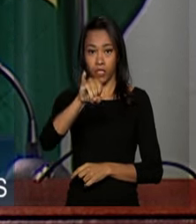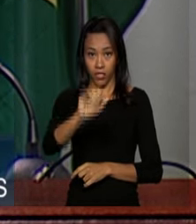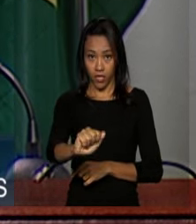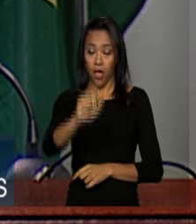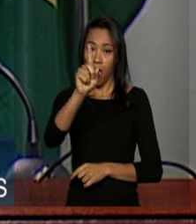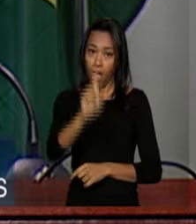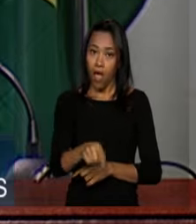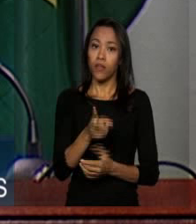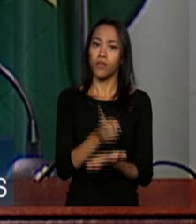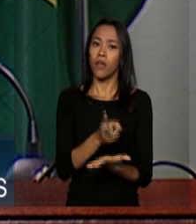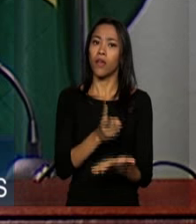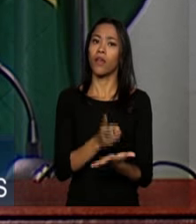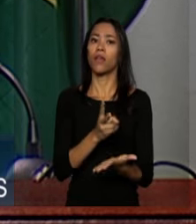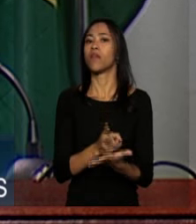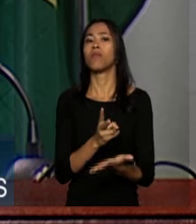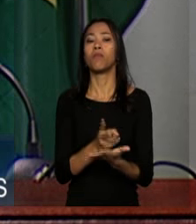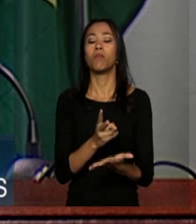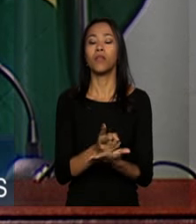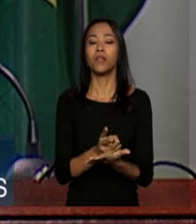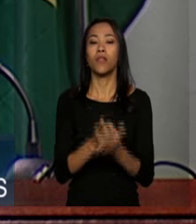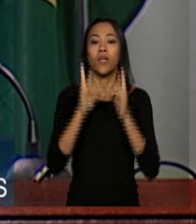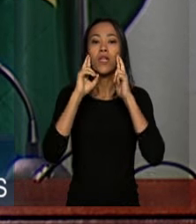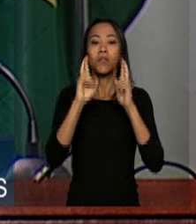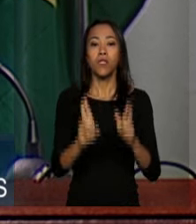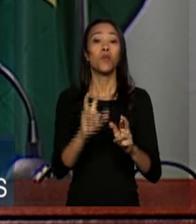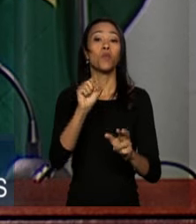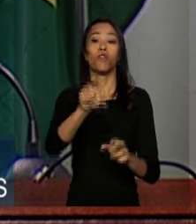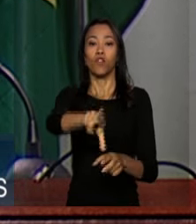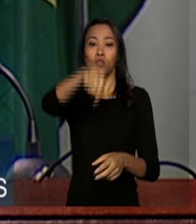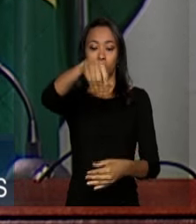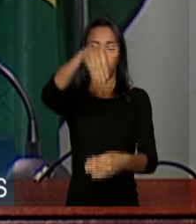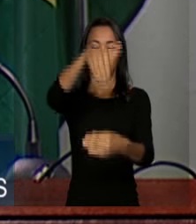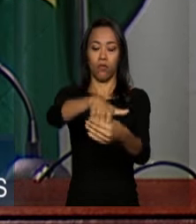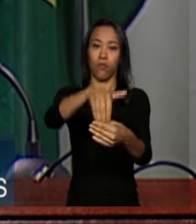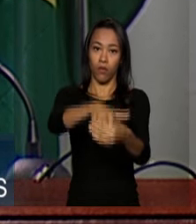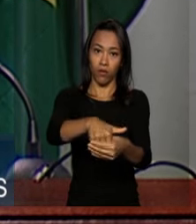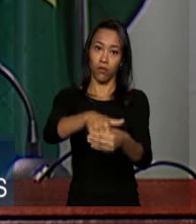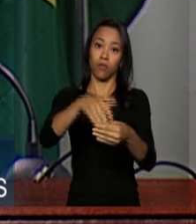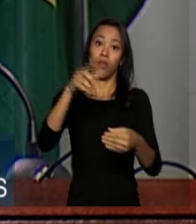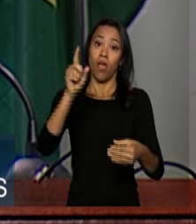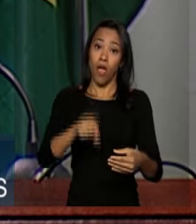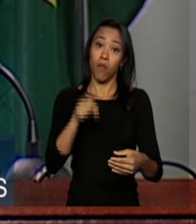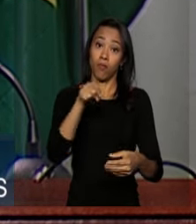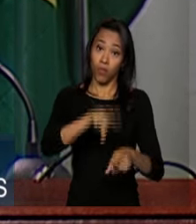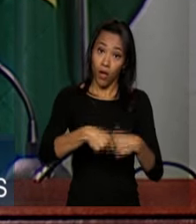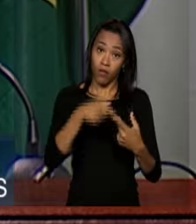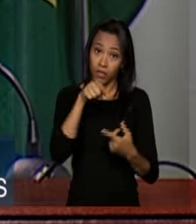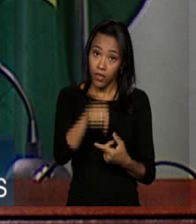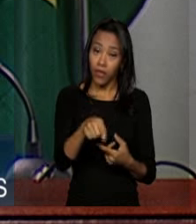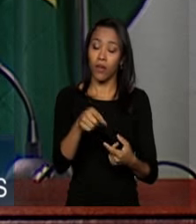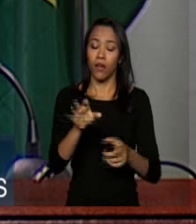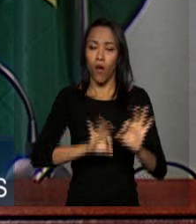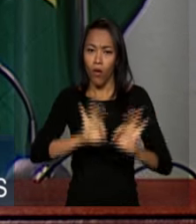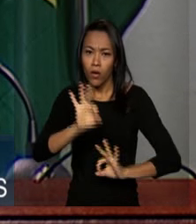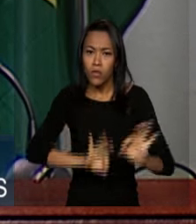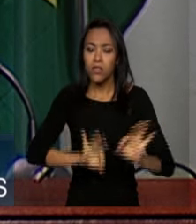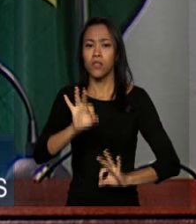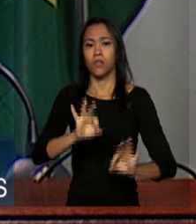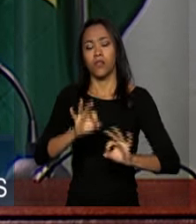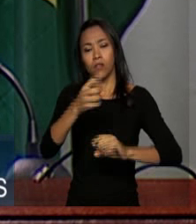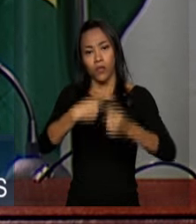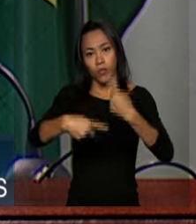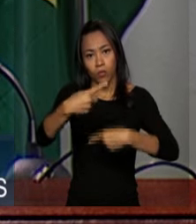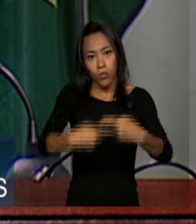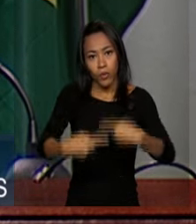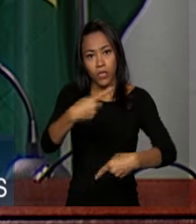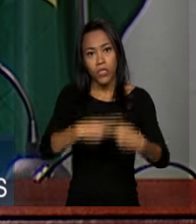geral expressa nas urnas. Dela depende o cumprimento do programa econômico, social e político de mudanças